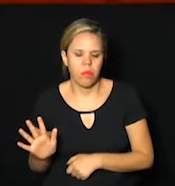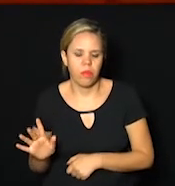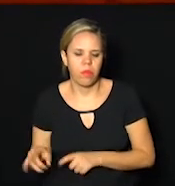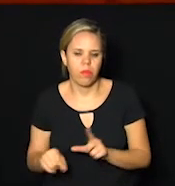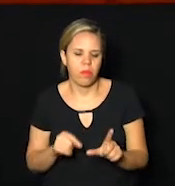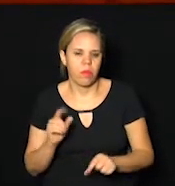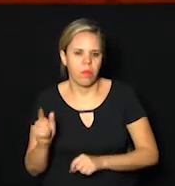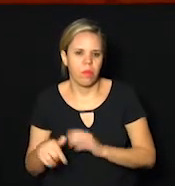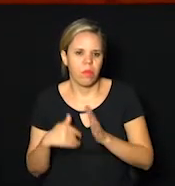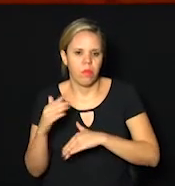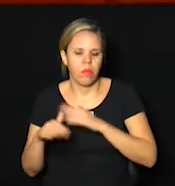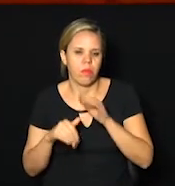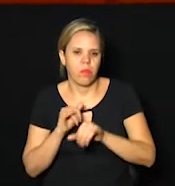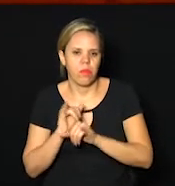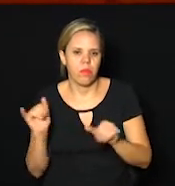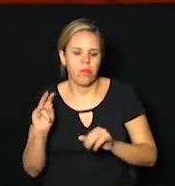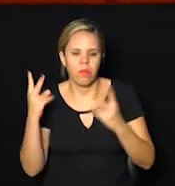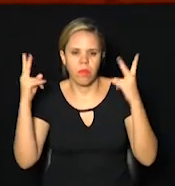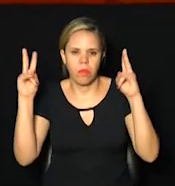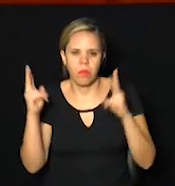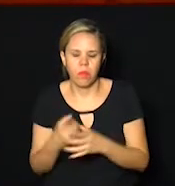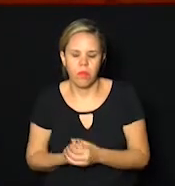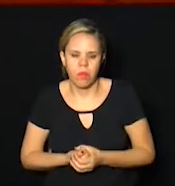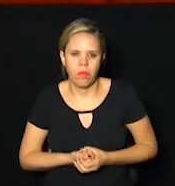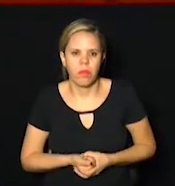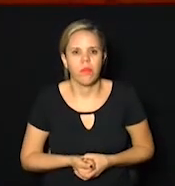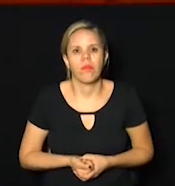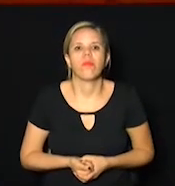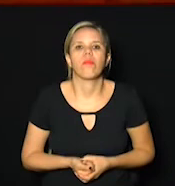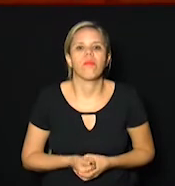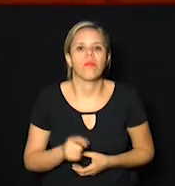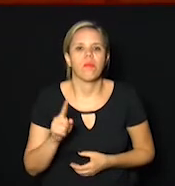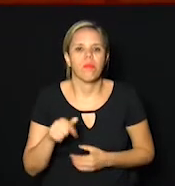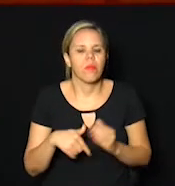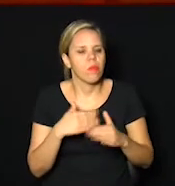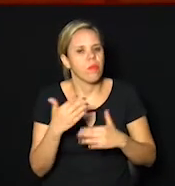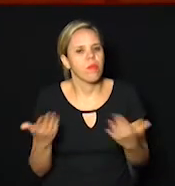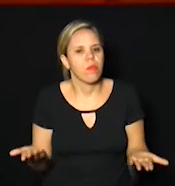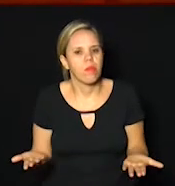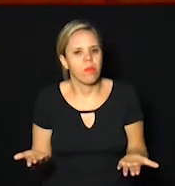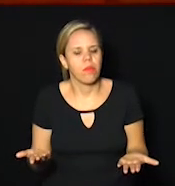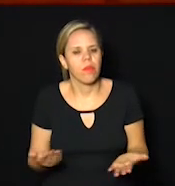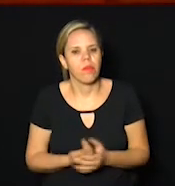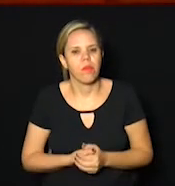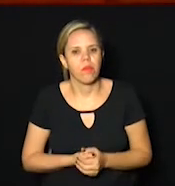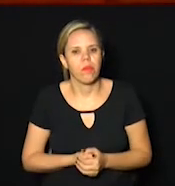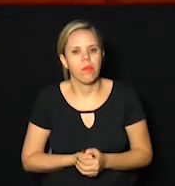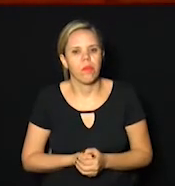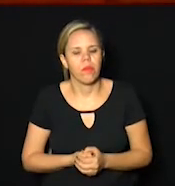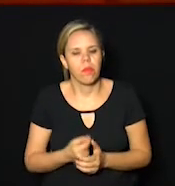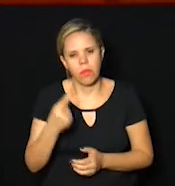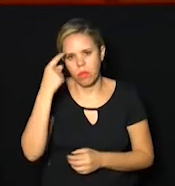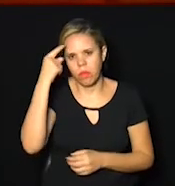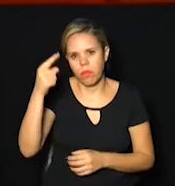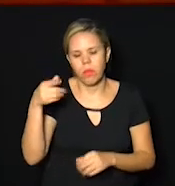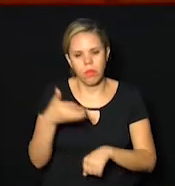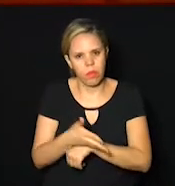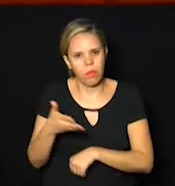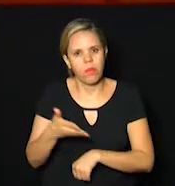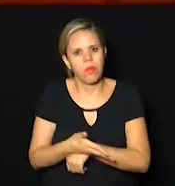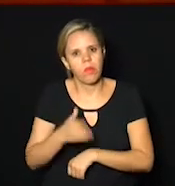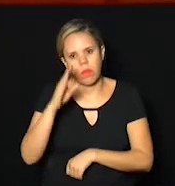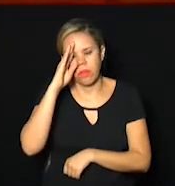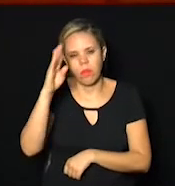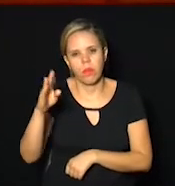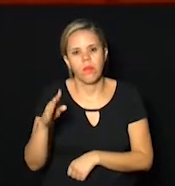de construção de uma campanha vitoriosa a não ser com essa construção, com a construção de uma ideia de participação e principalmente